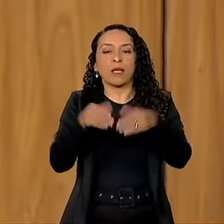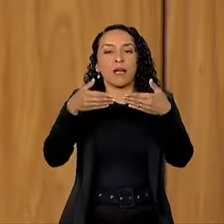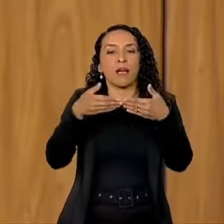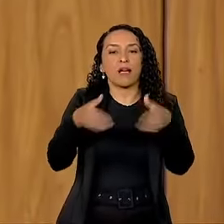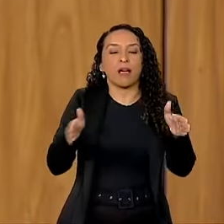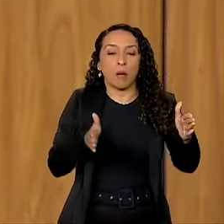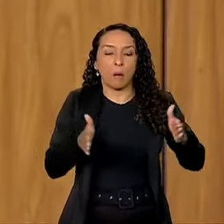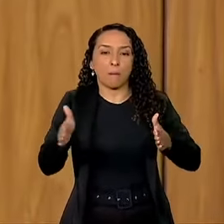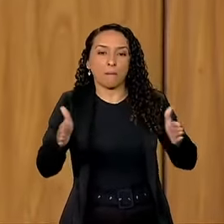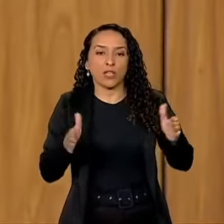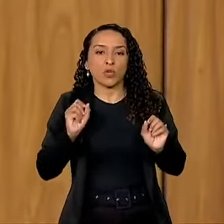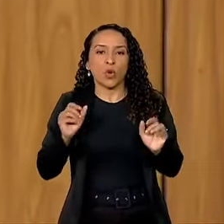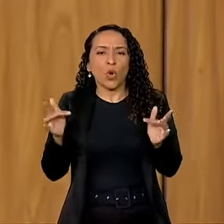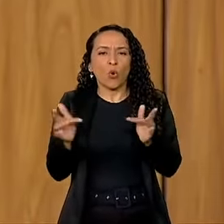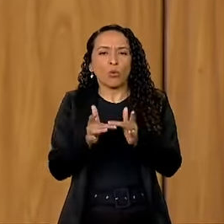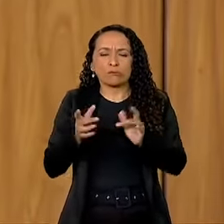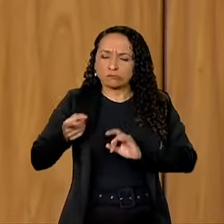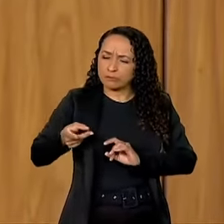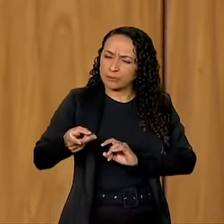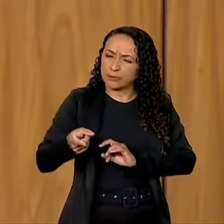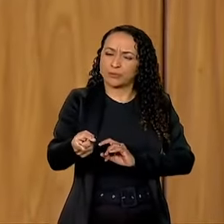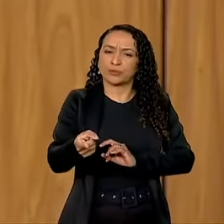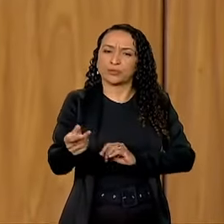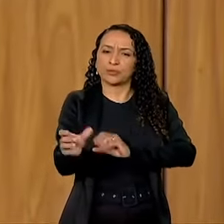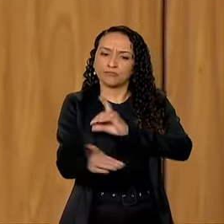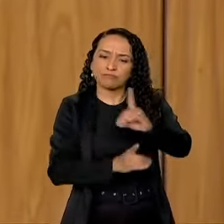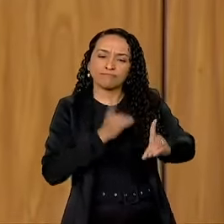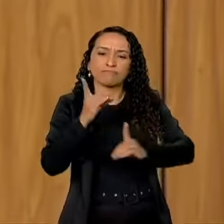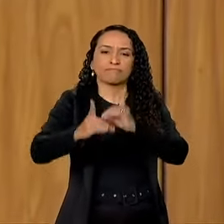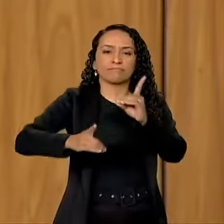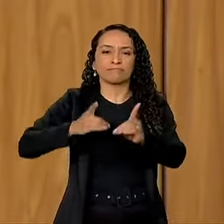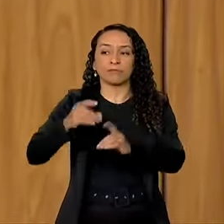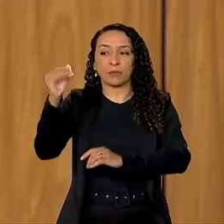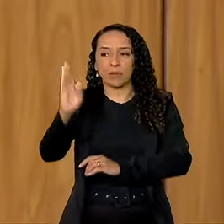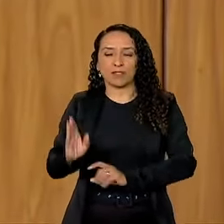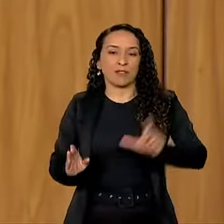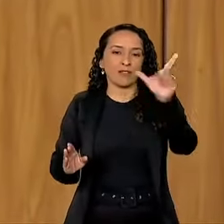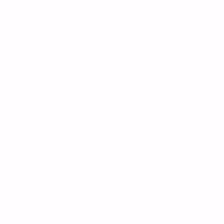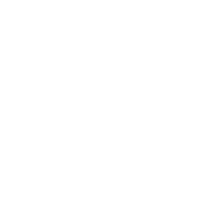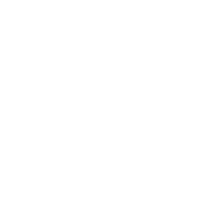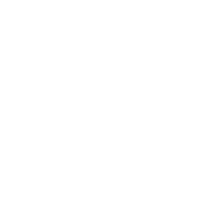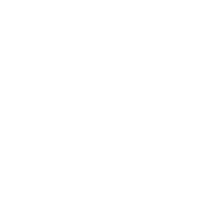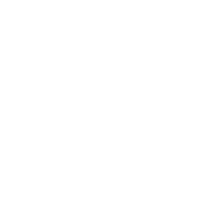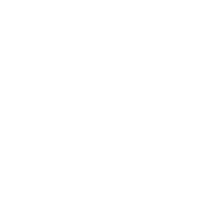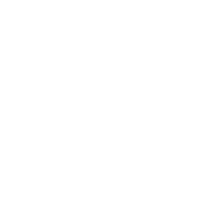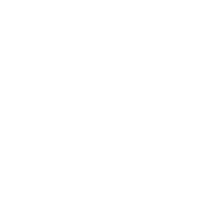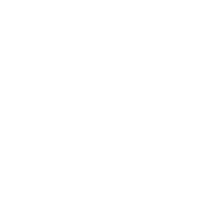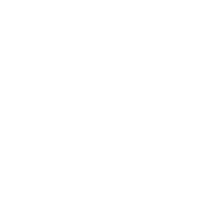inaugurando um período de contato intenso e dinâmico entre Brasil e Itália.